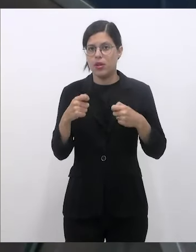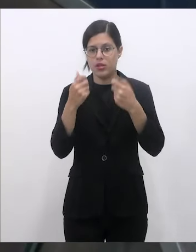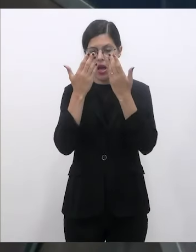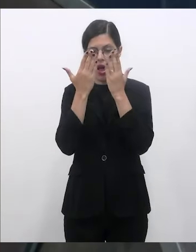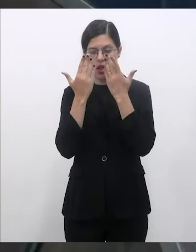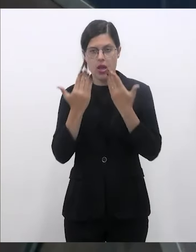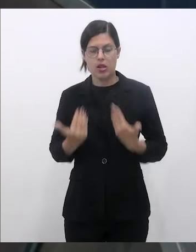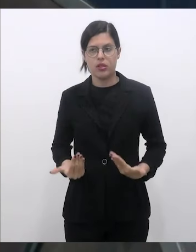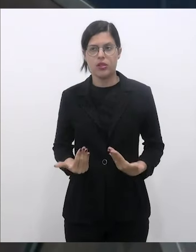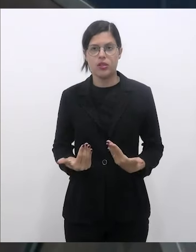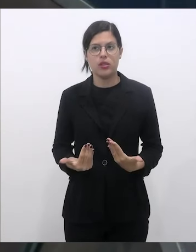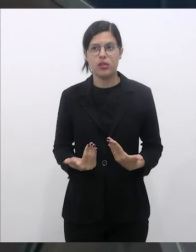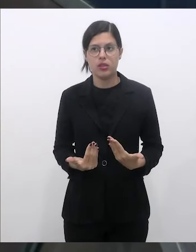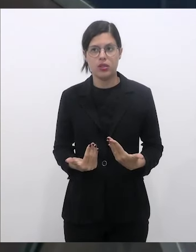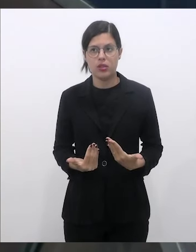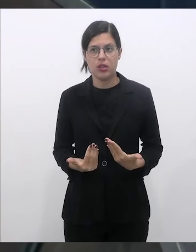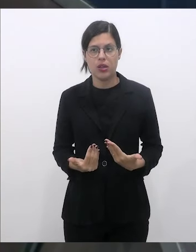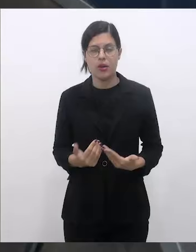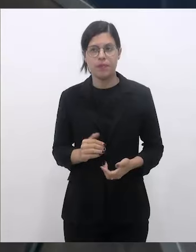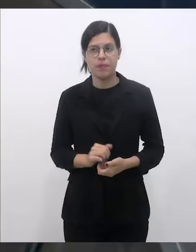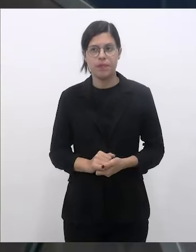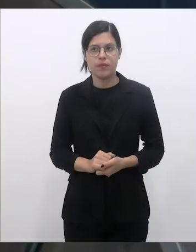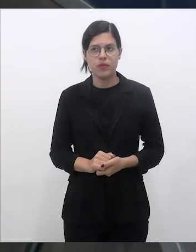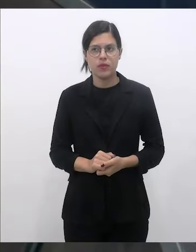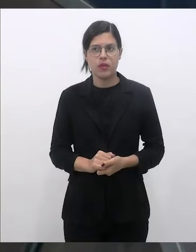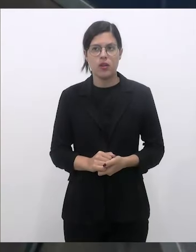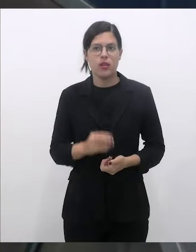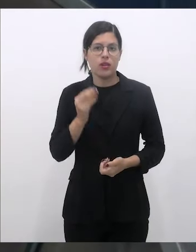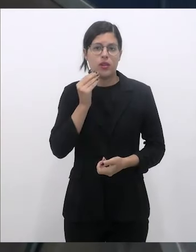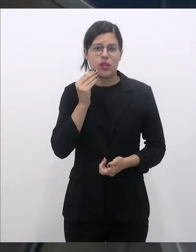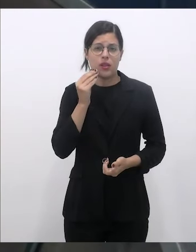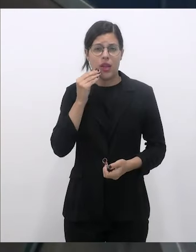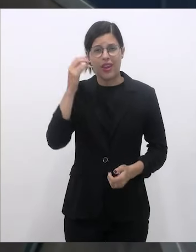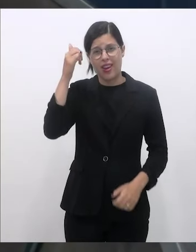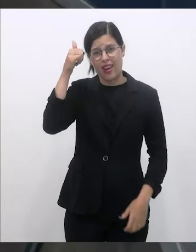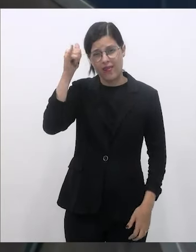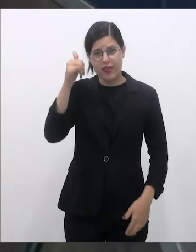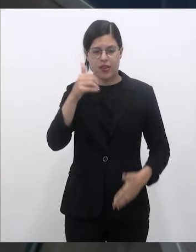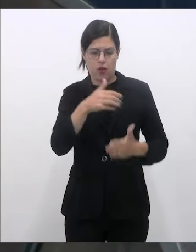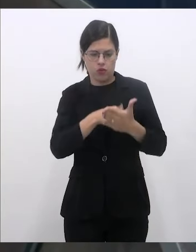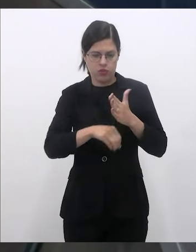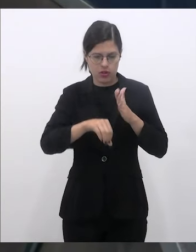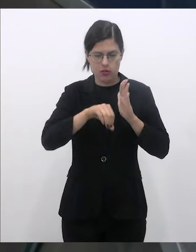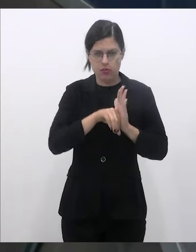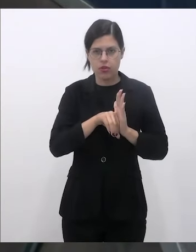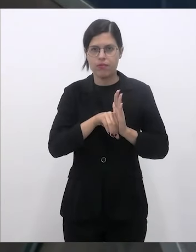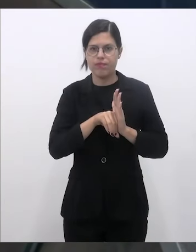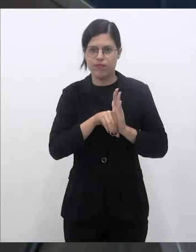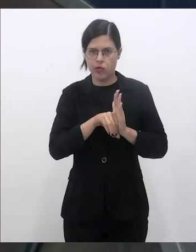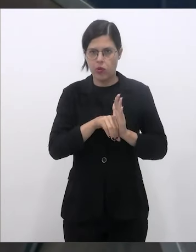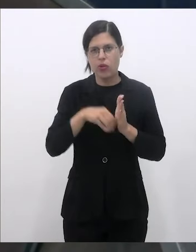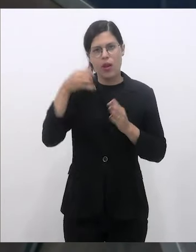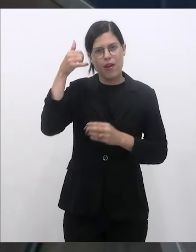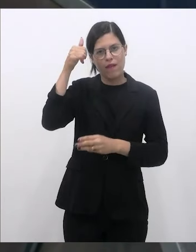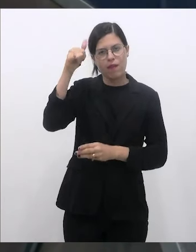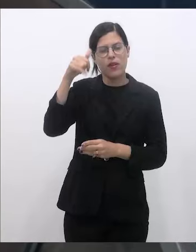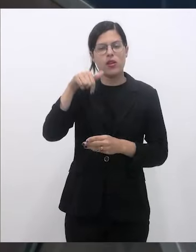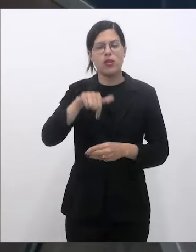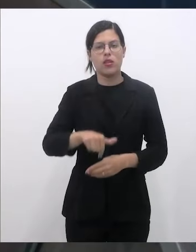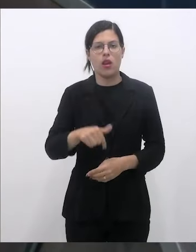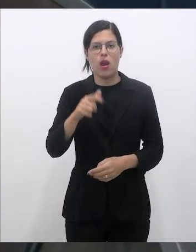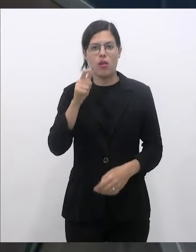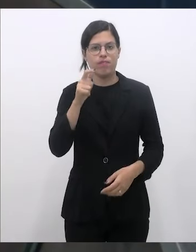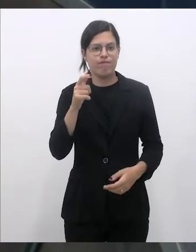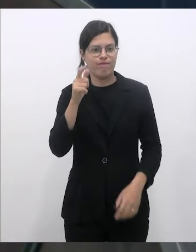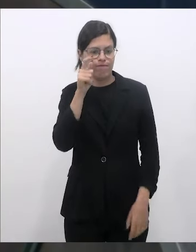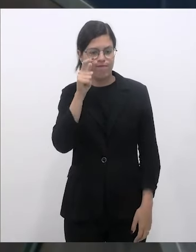a gente tem que analisar o fator, sempre na medida do possível, da prevenção. Quando você previne, é